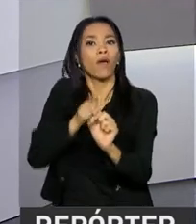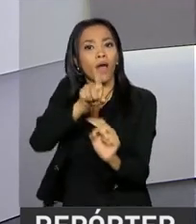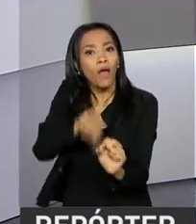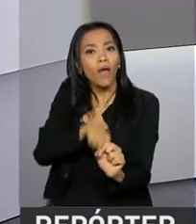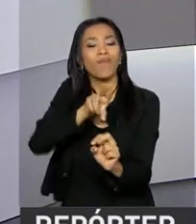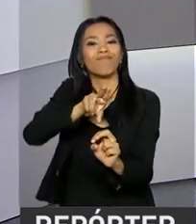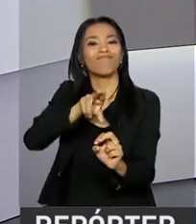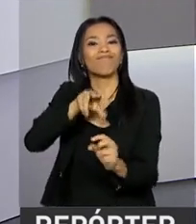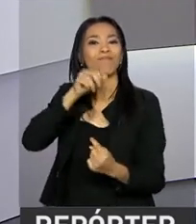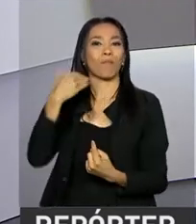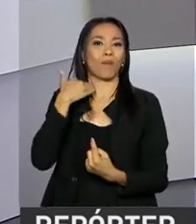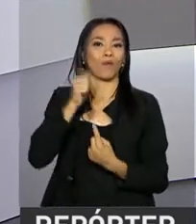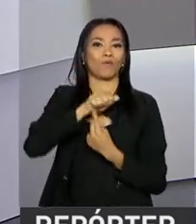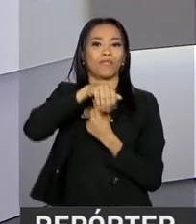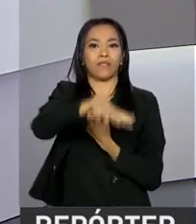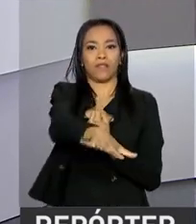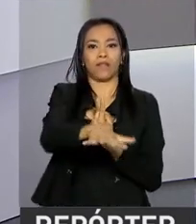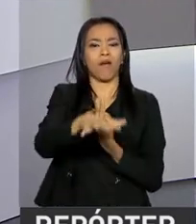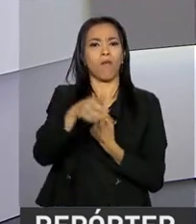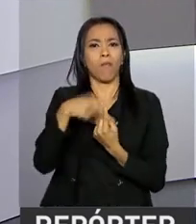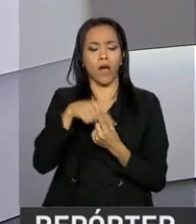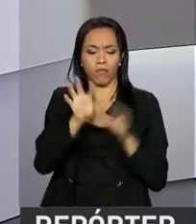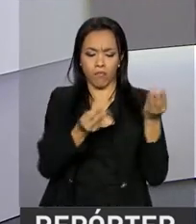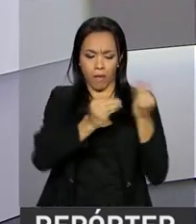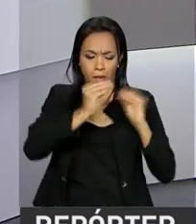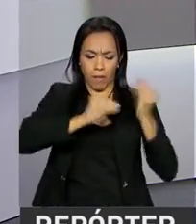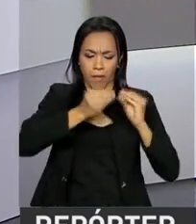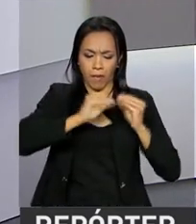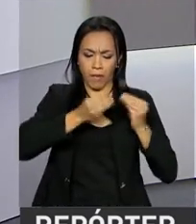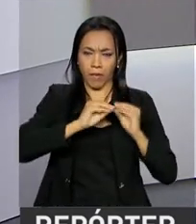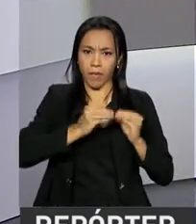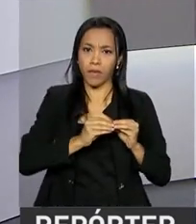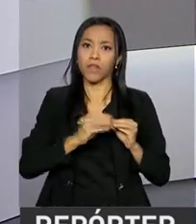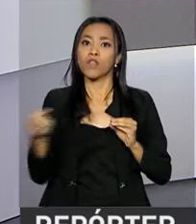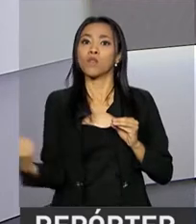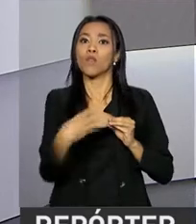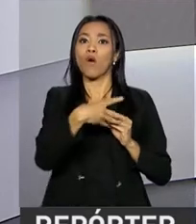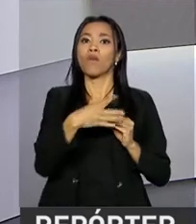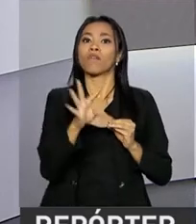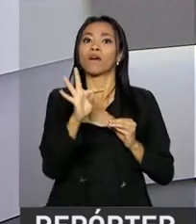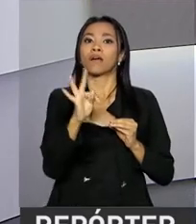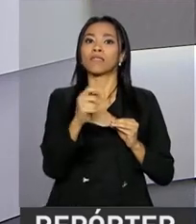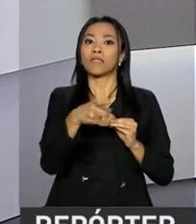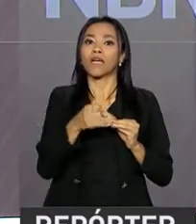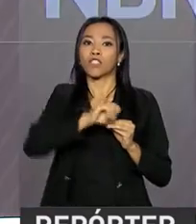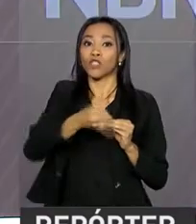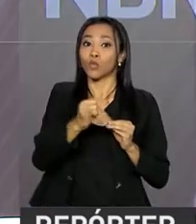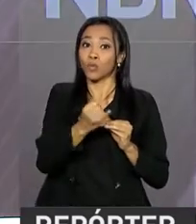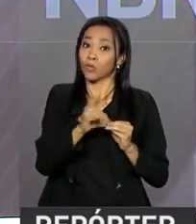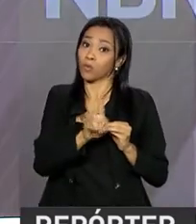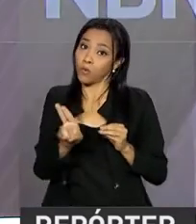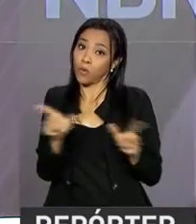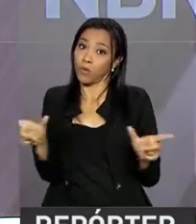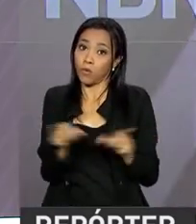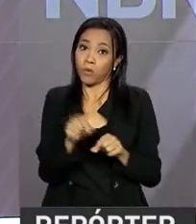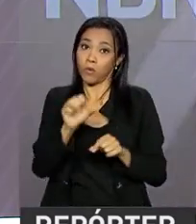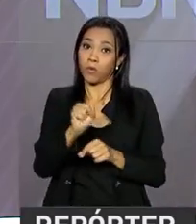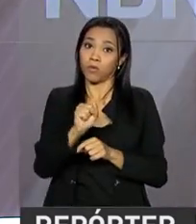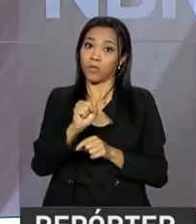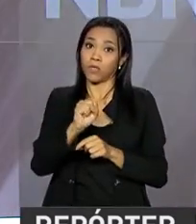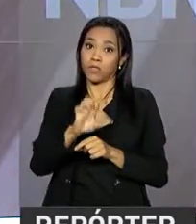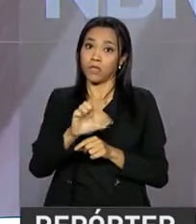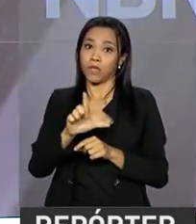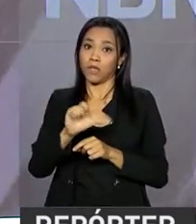conta pelo banco central na definição da nova taxa básica de juros a selic o comitê de política